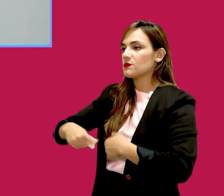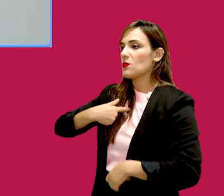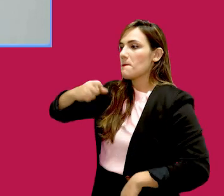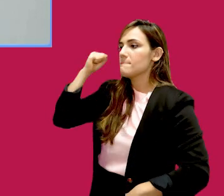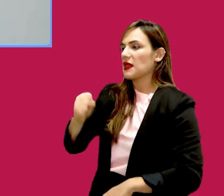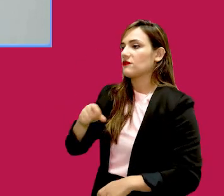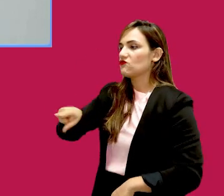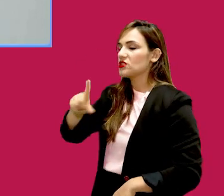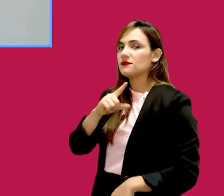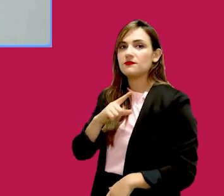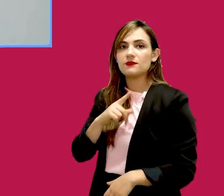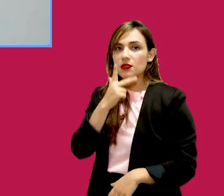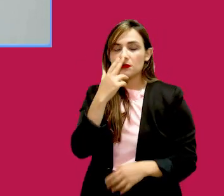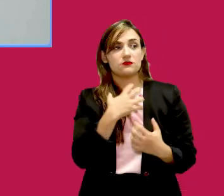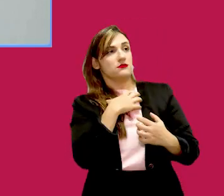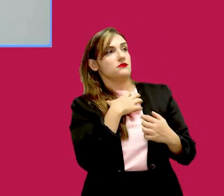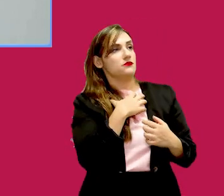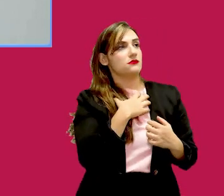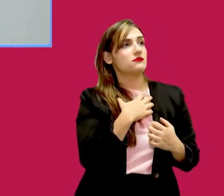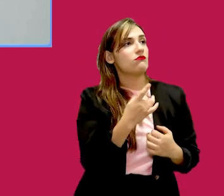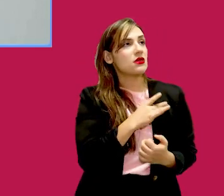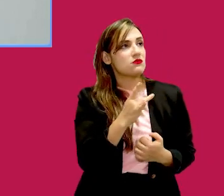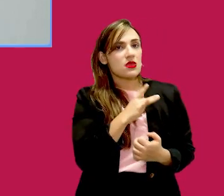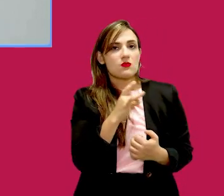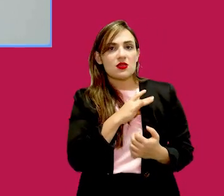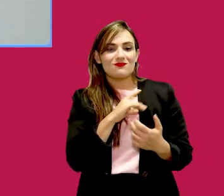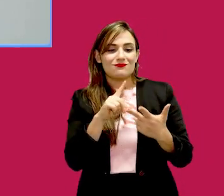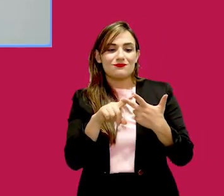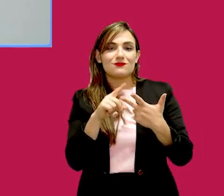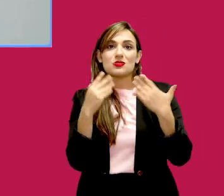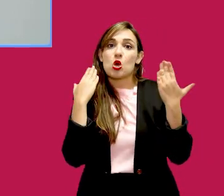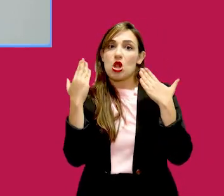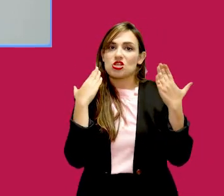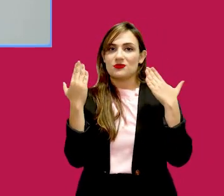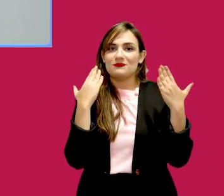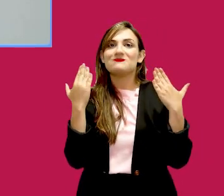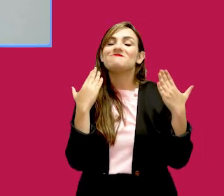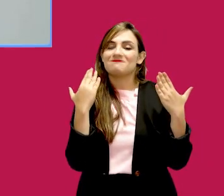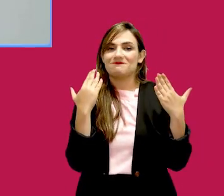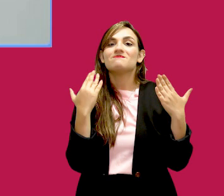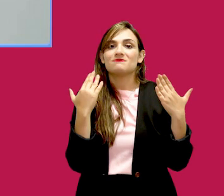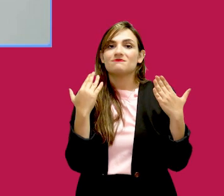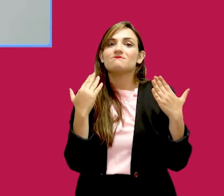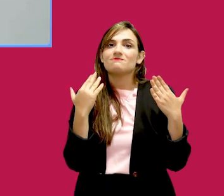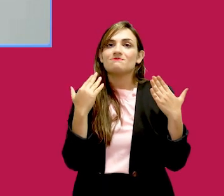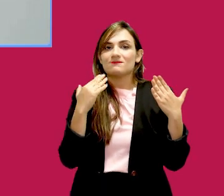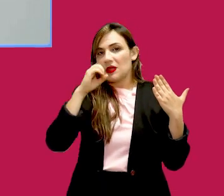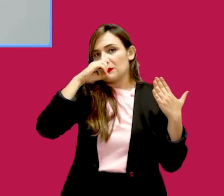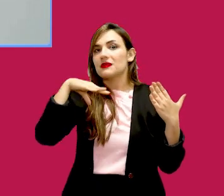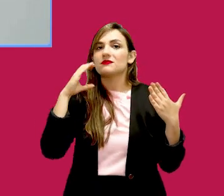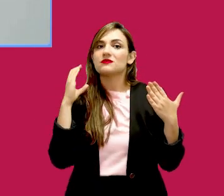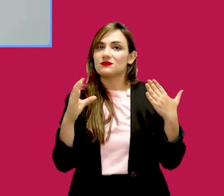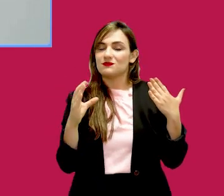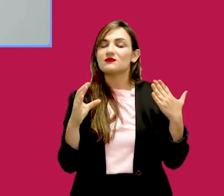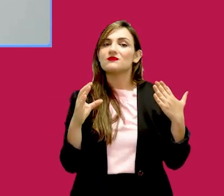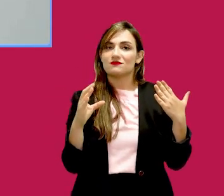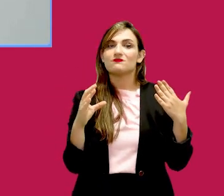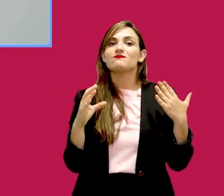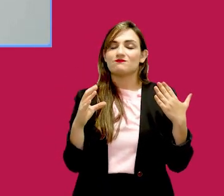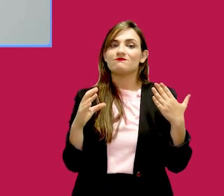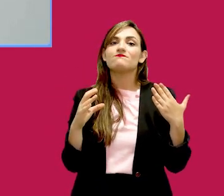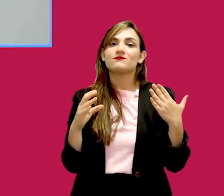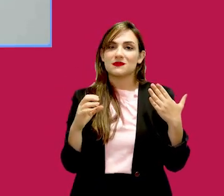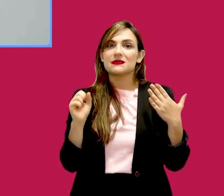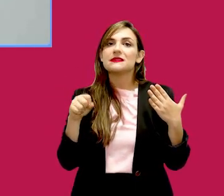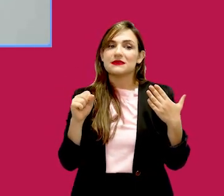causam dano à saúde da mulher, à saúde mental da mulher, eles configuram o crime de violência psicológica. Então, a gente percebe que ela está muito